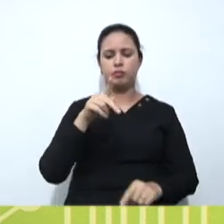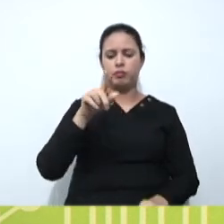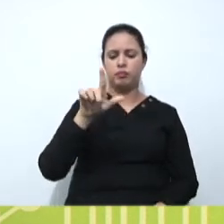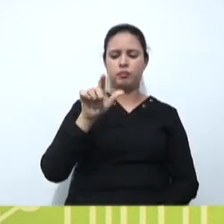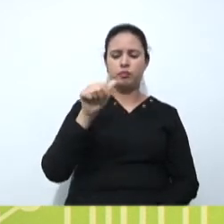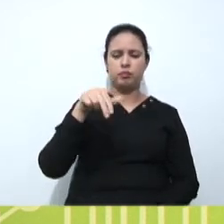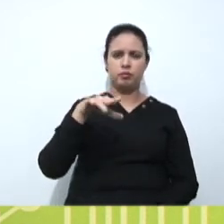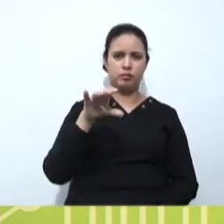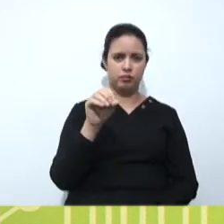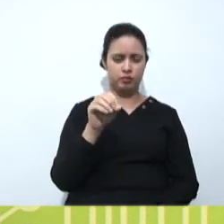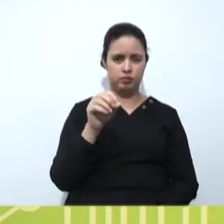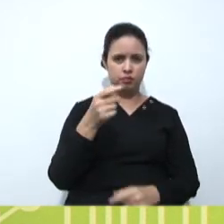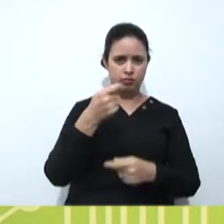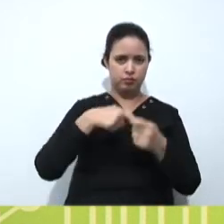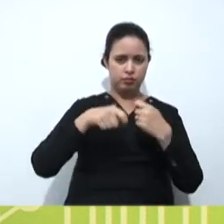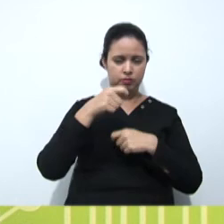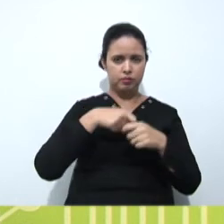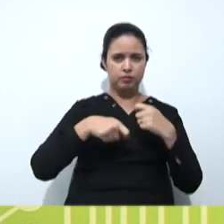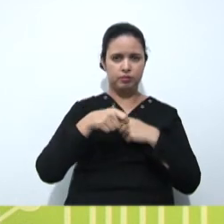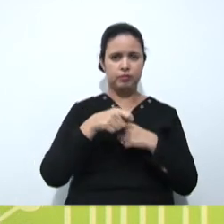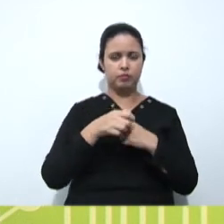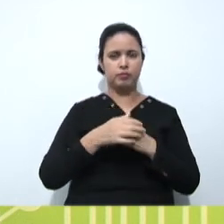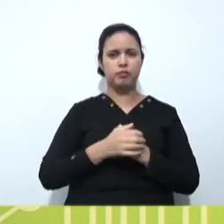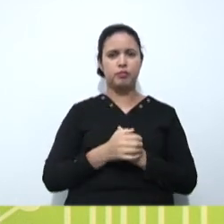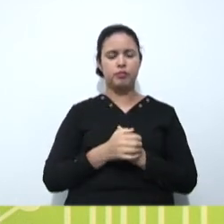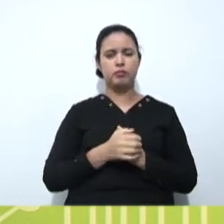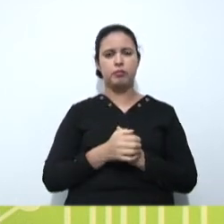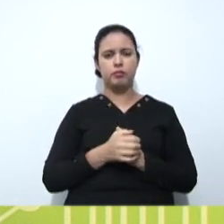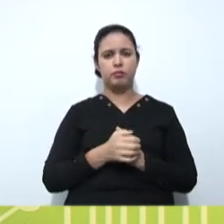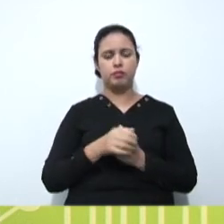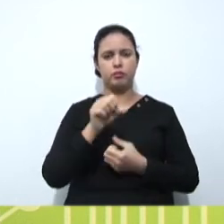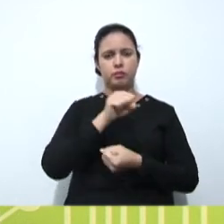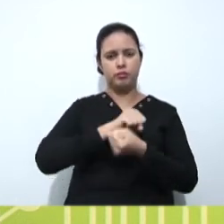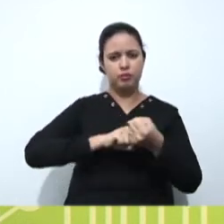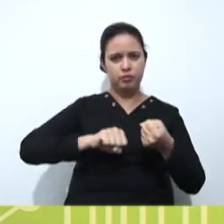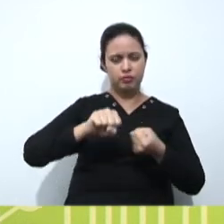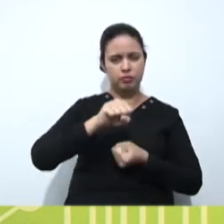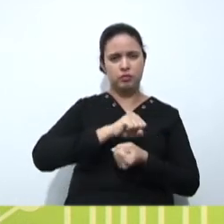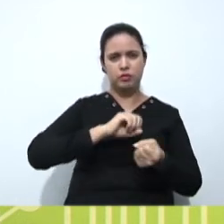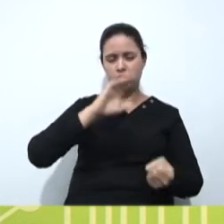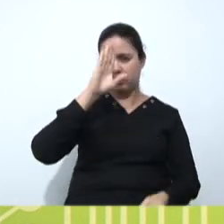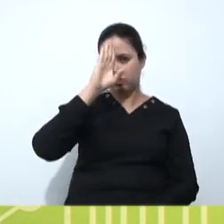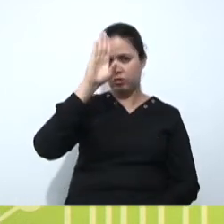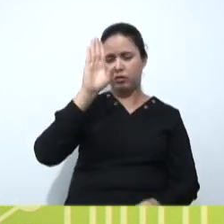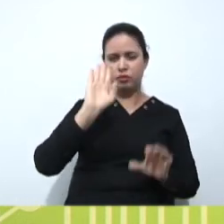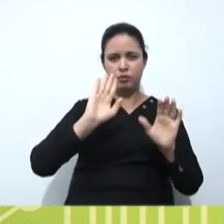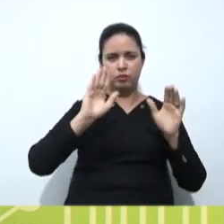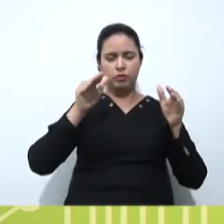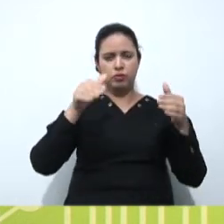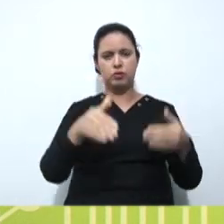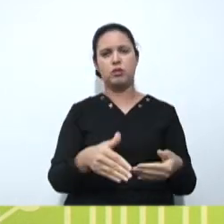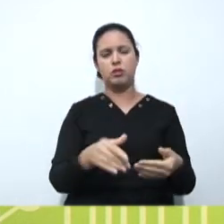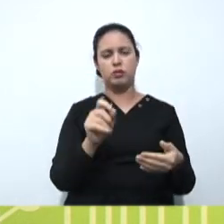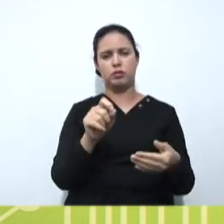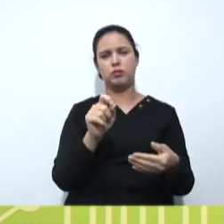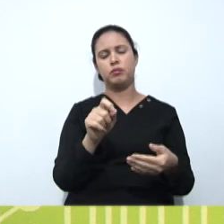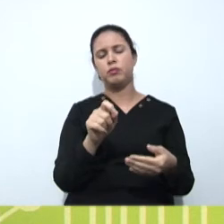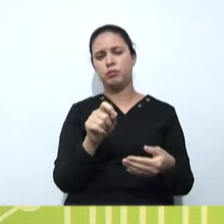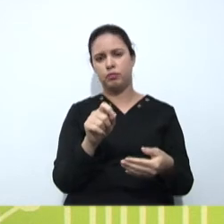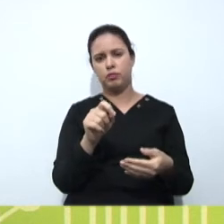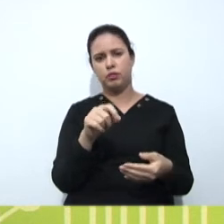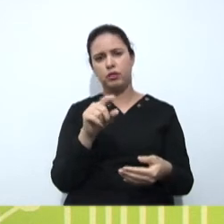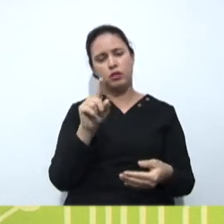de negócio que têm o fator de inovação e fator de sustentabilidade, principalmente voltado à questão